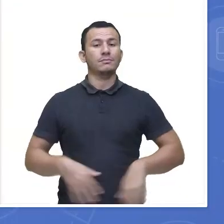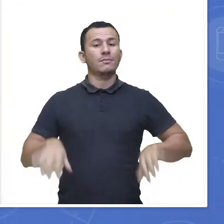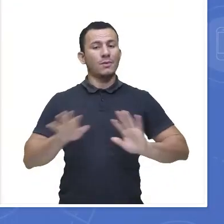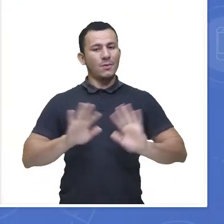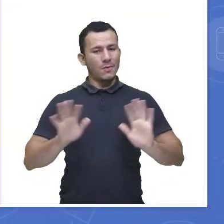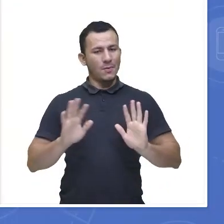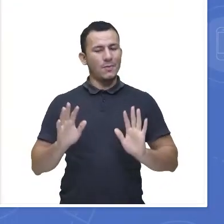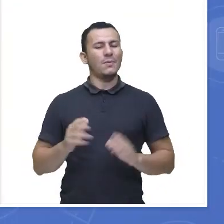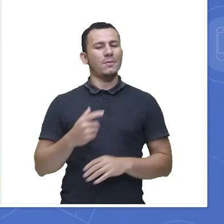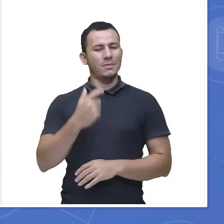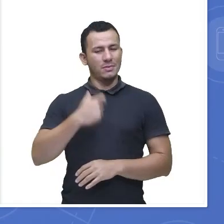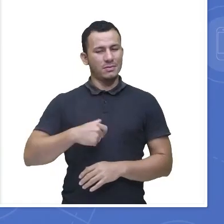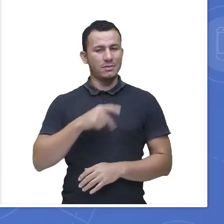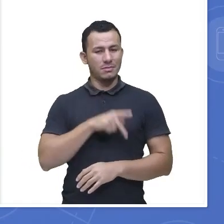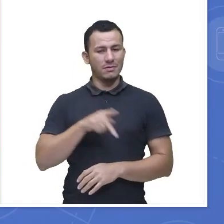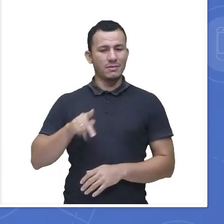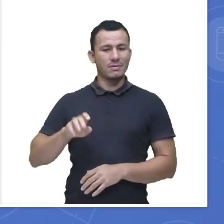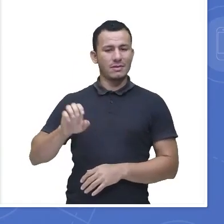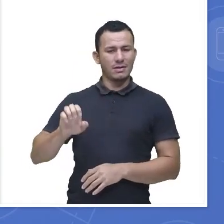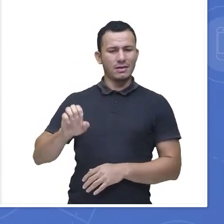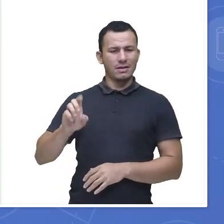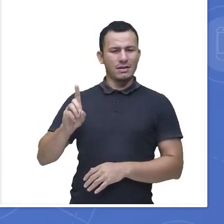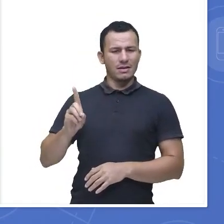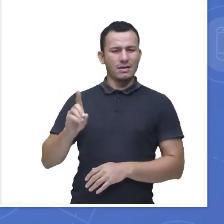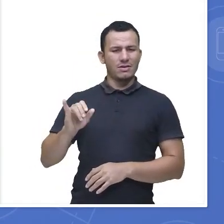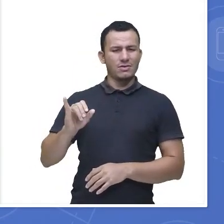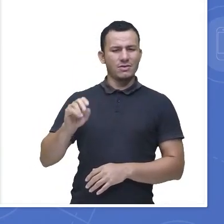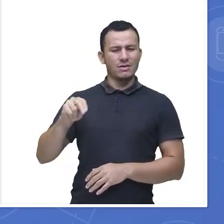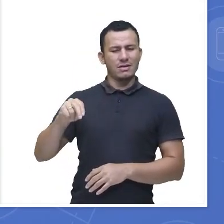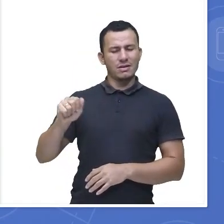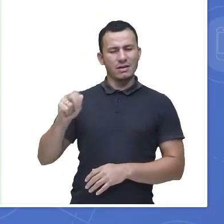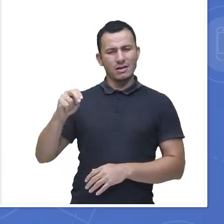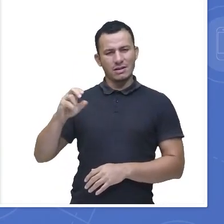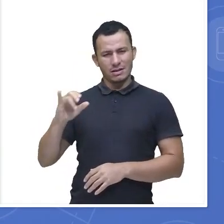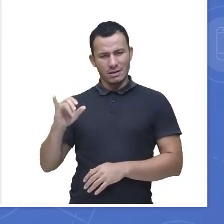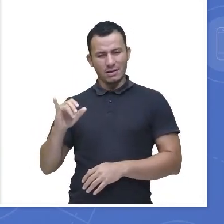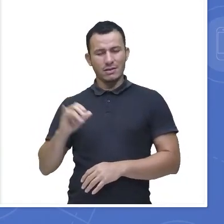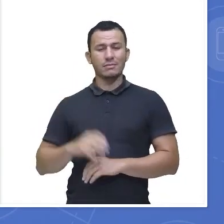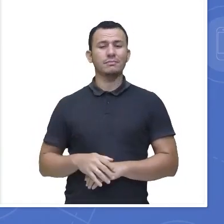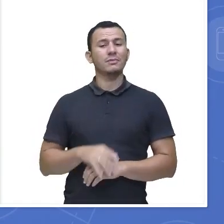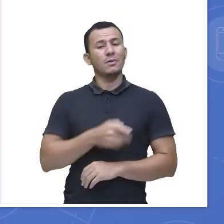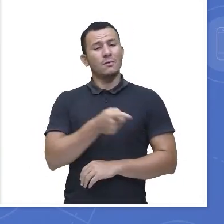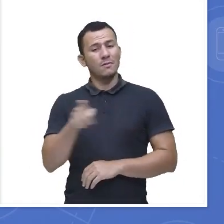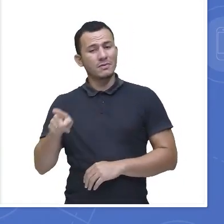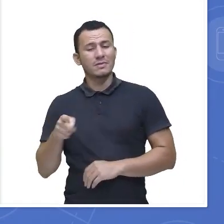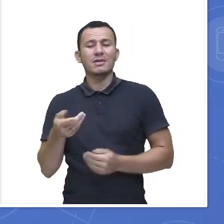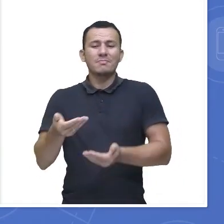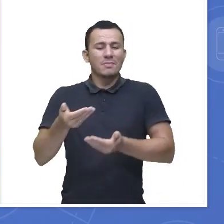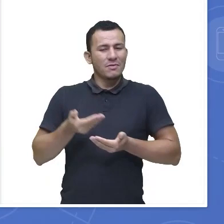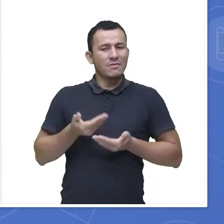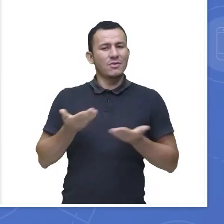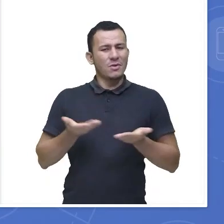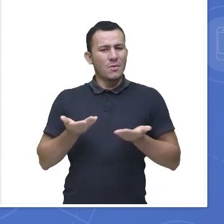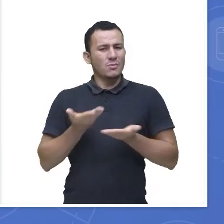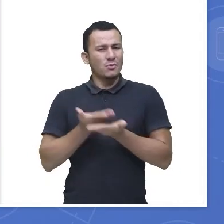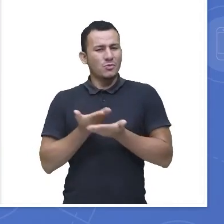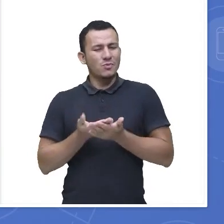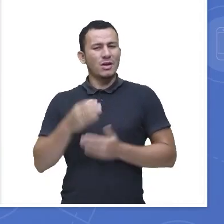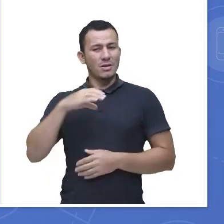Olá, eu sou a professora Dinanci Silva e sejam todos bem-vindos à nossa aula de língua portuguesa, nossa aula de